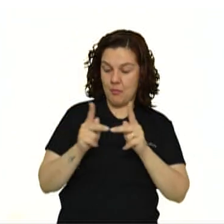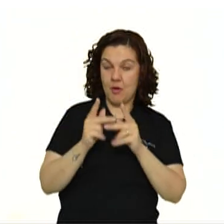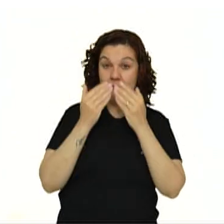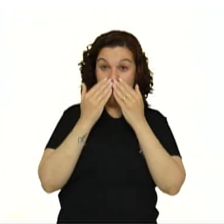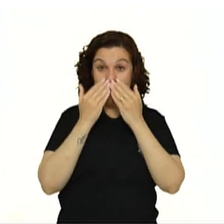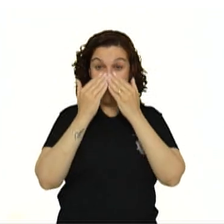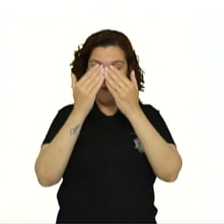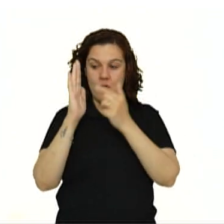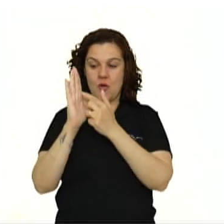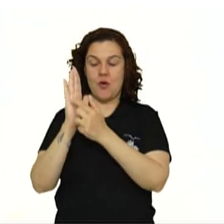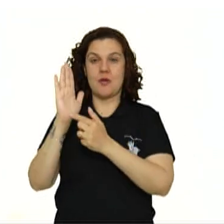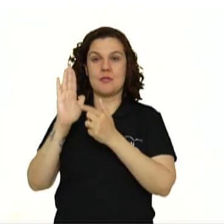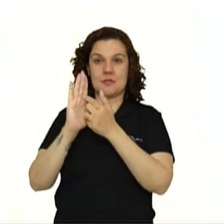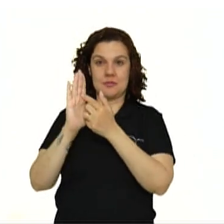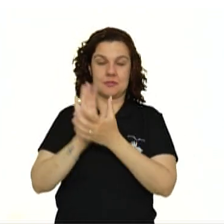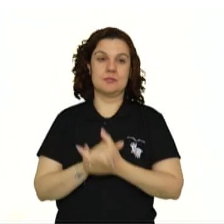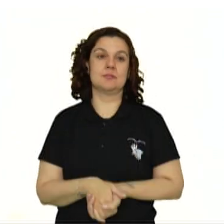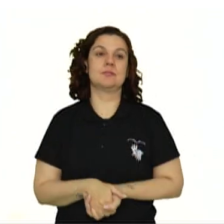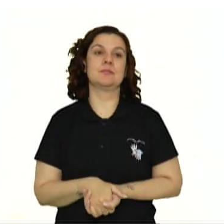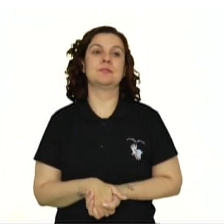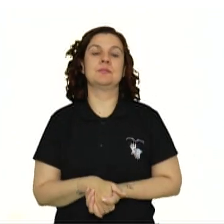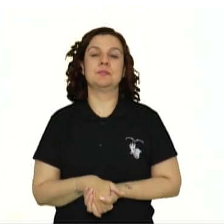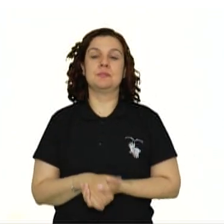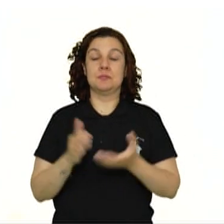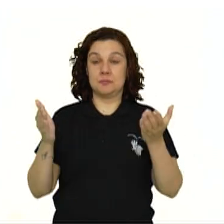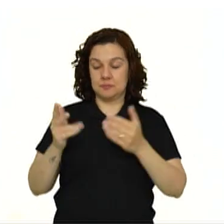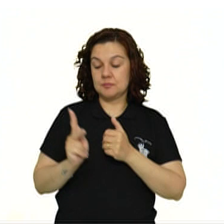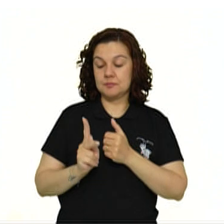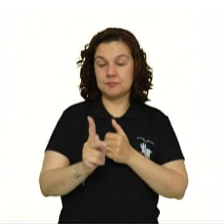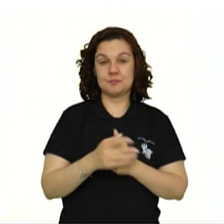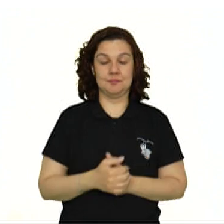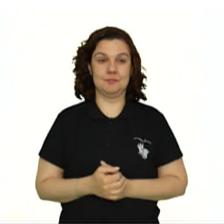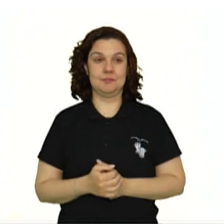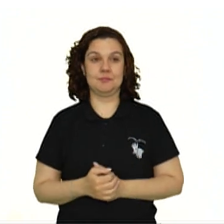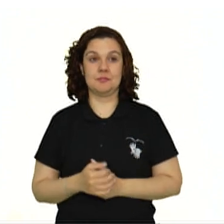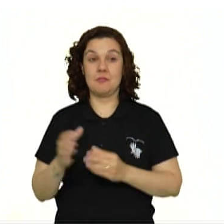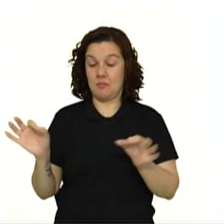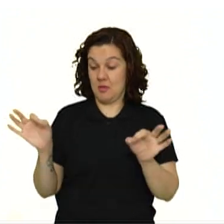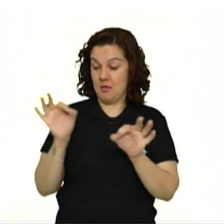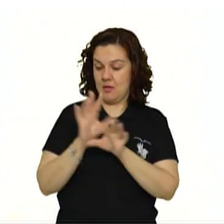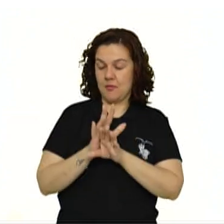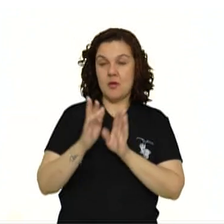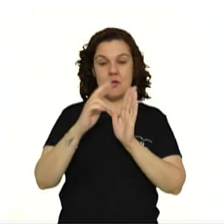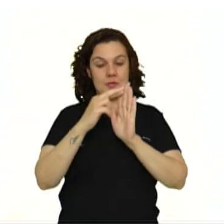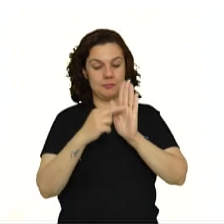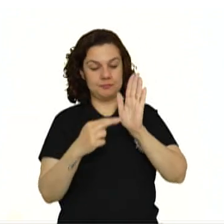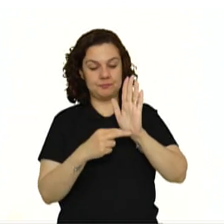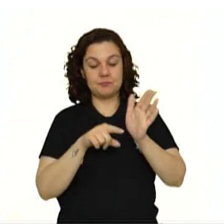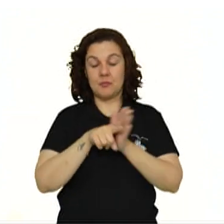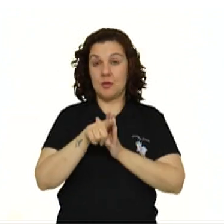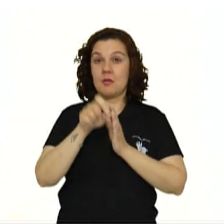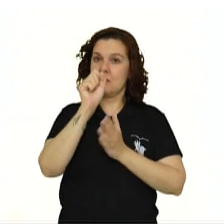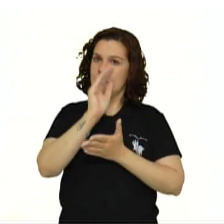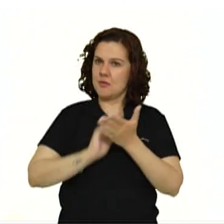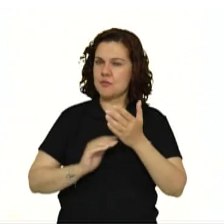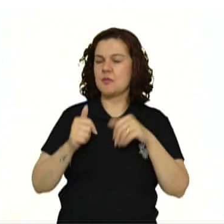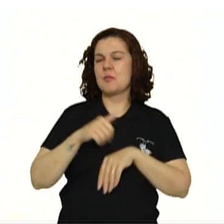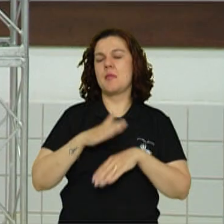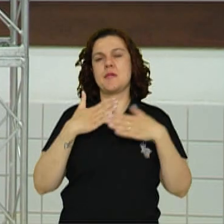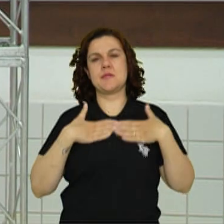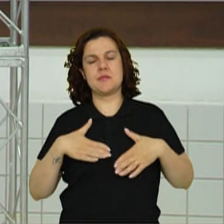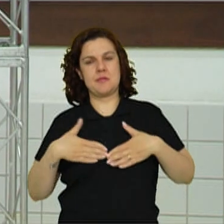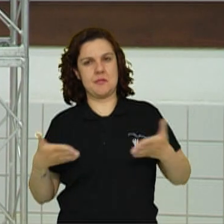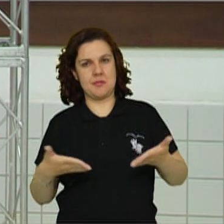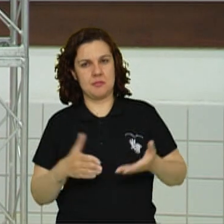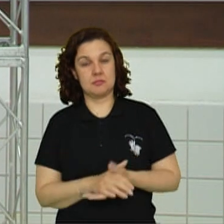eles estão fora da circunferência, com eles que nós vamos trabalhar hoje ainda, tá? Resolvendo exercícios. Os exercícios mais tranquilos